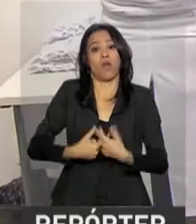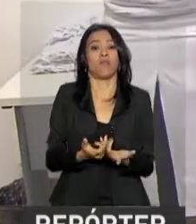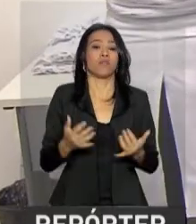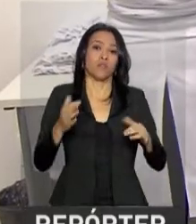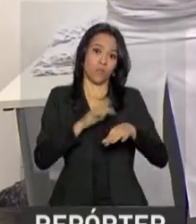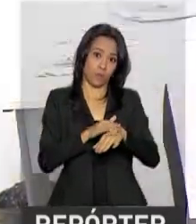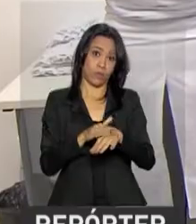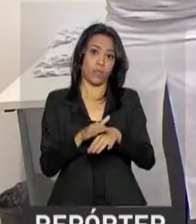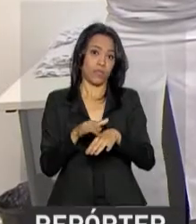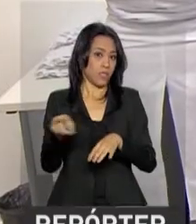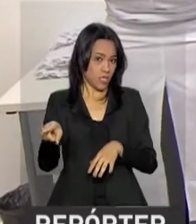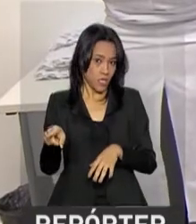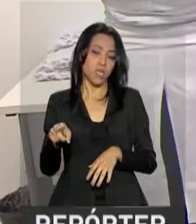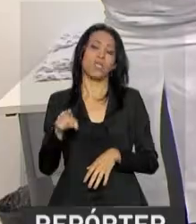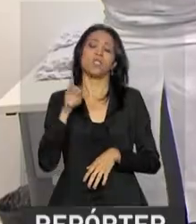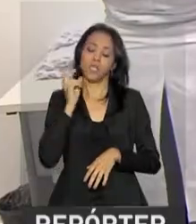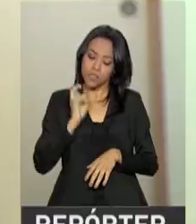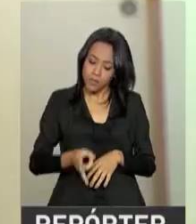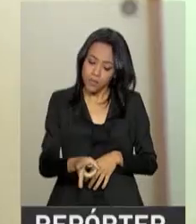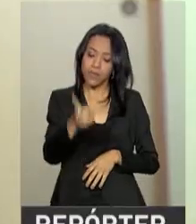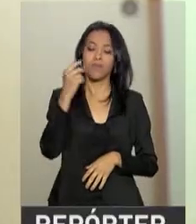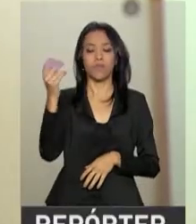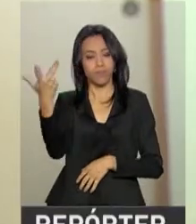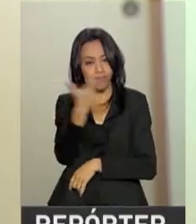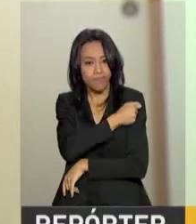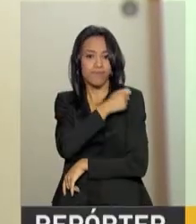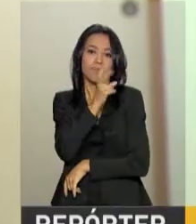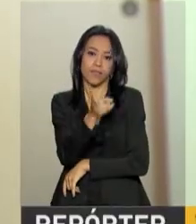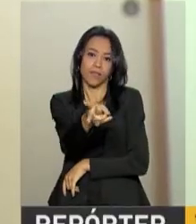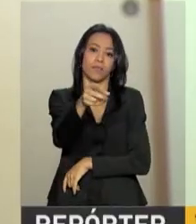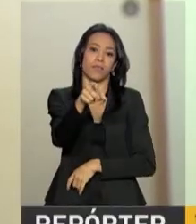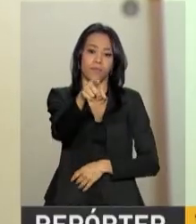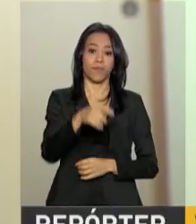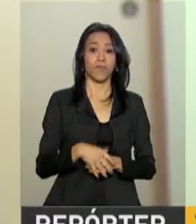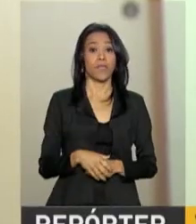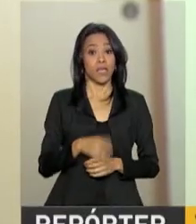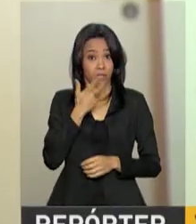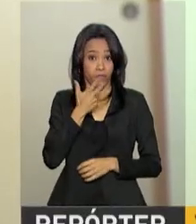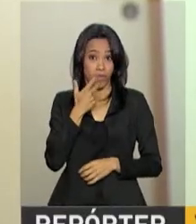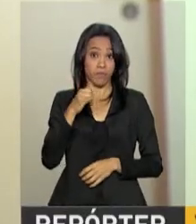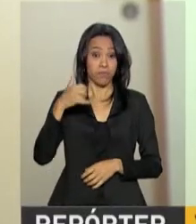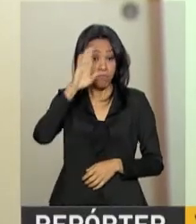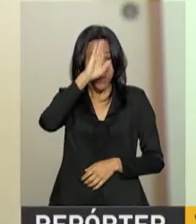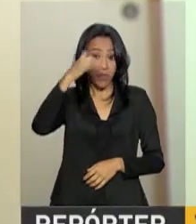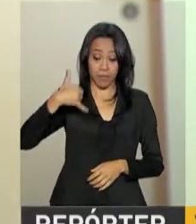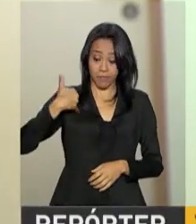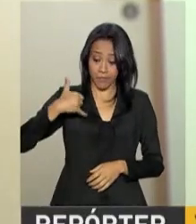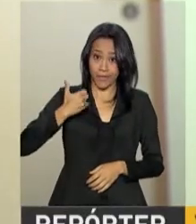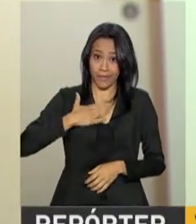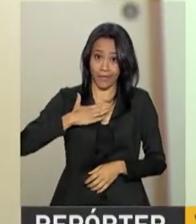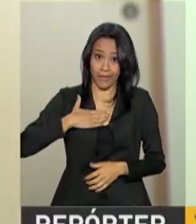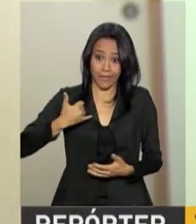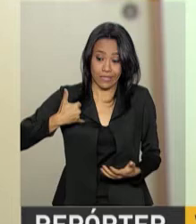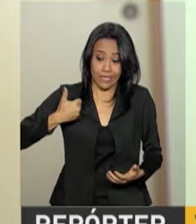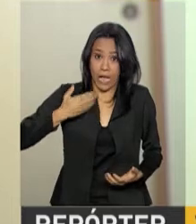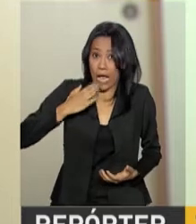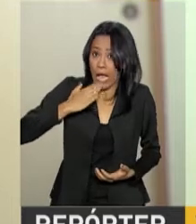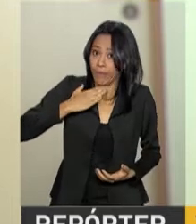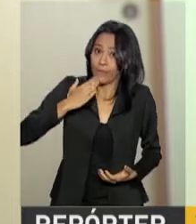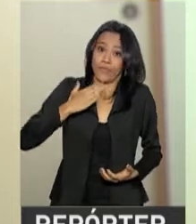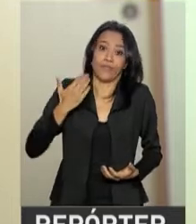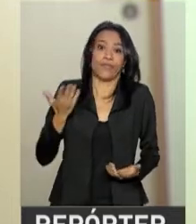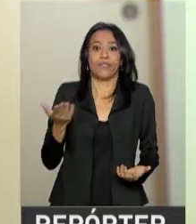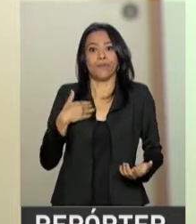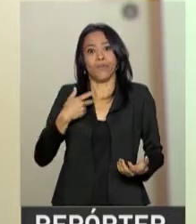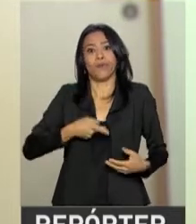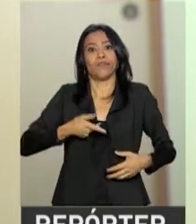não deixa de se vacinar todo ano principalmente na minha idade a gente tem que prevenir porque a pide pode estar